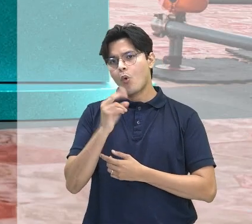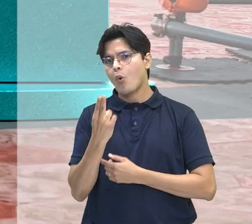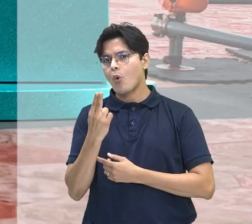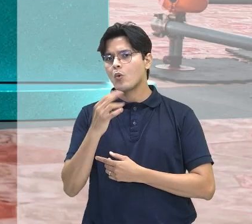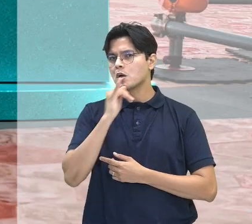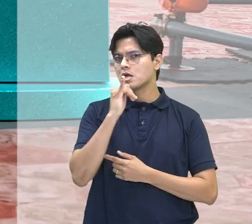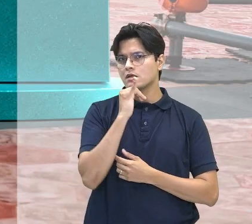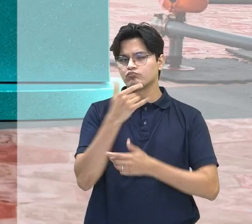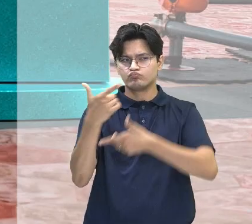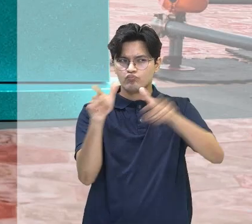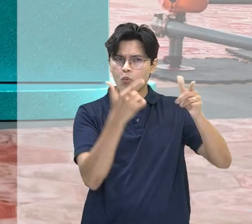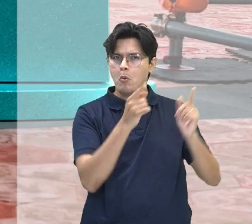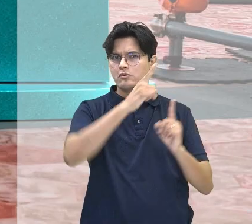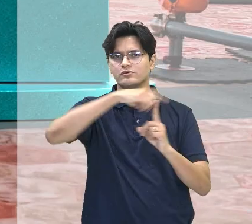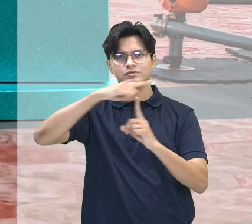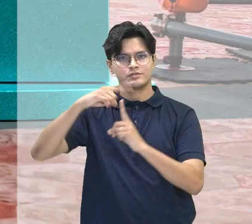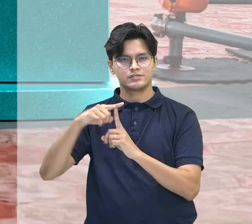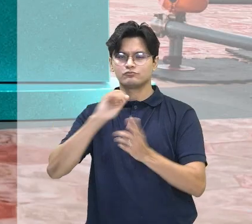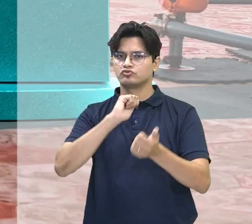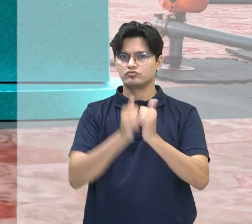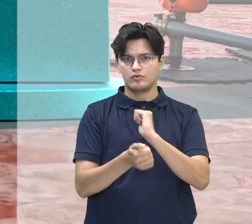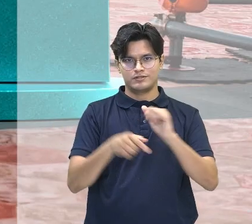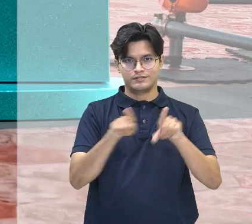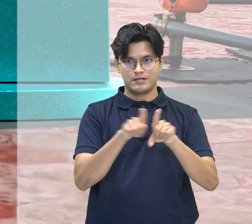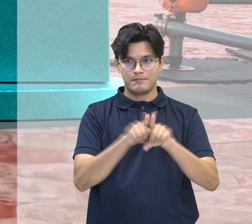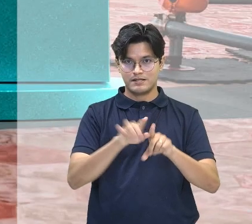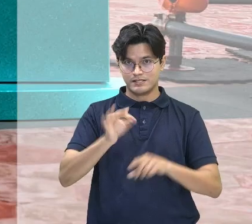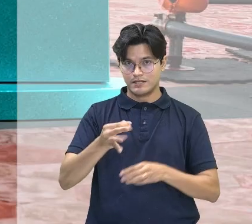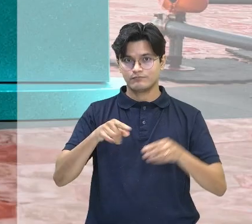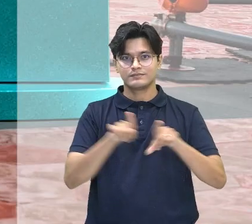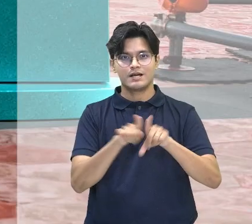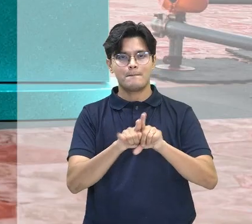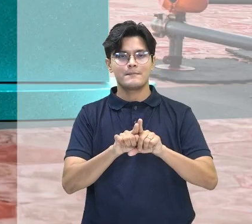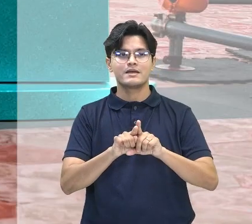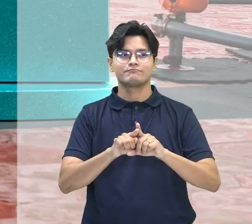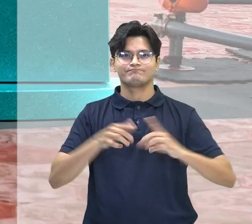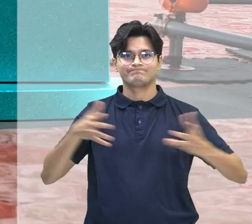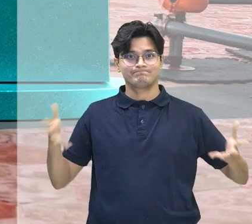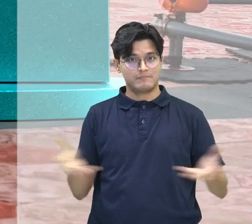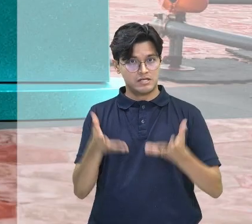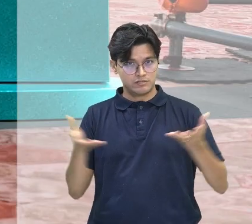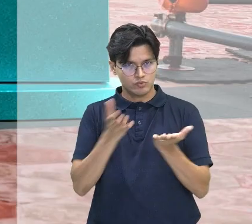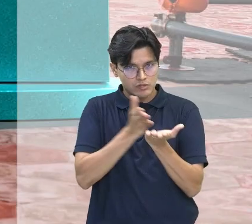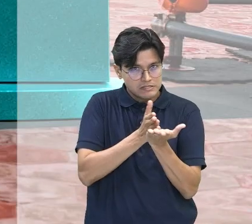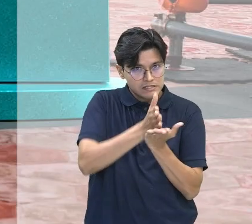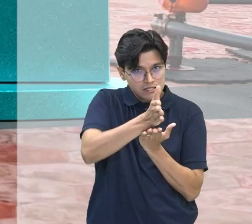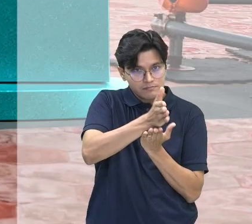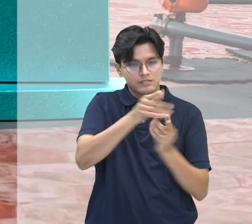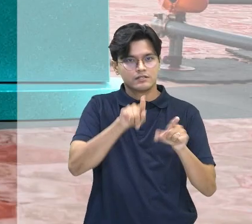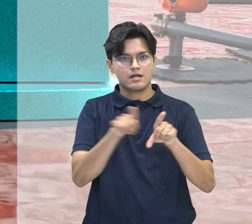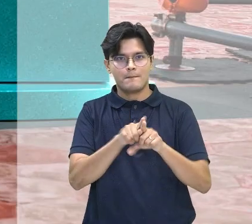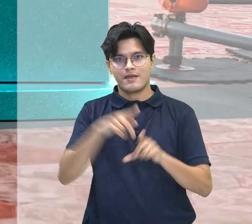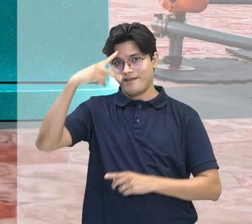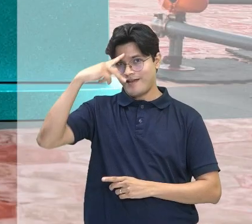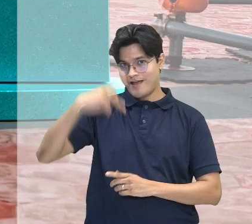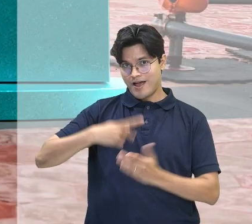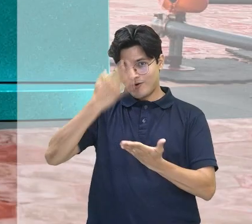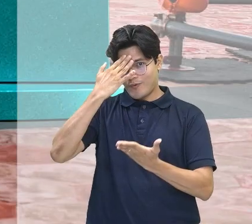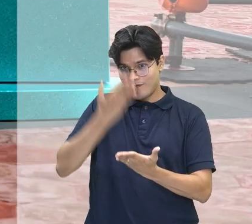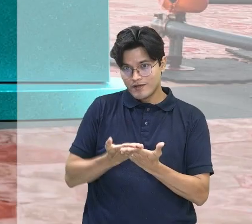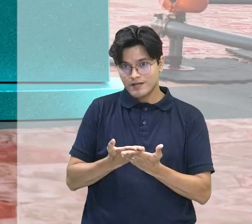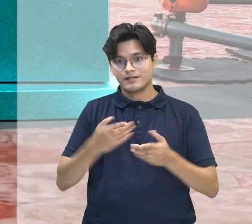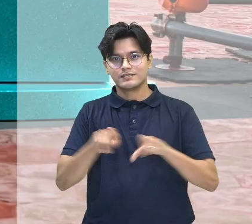com que o seu corpo se movimente, tá bom? Estimula, portanto, a disciplina, a autoconfiança e